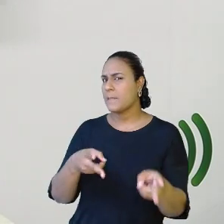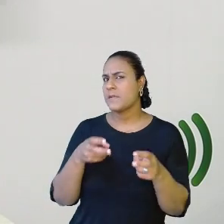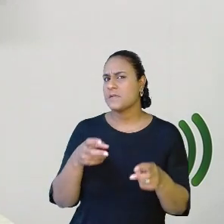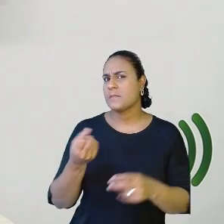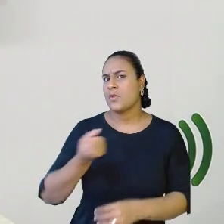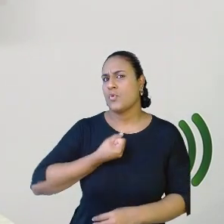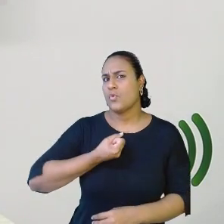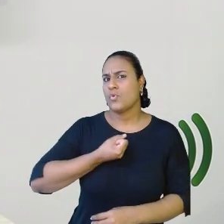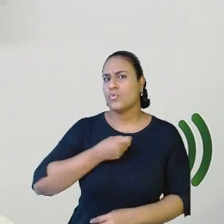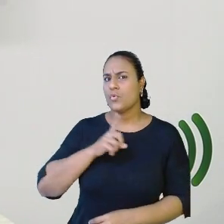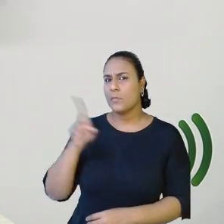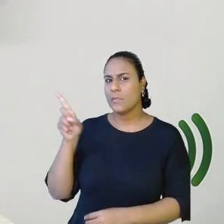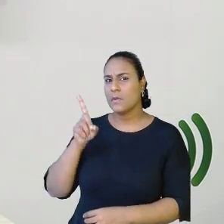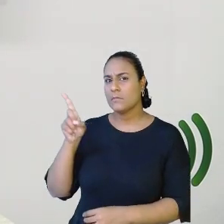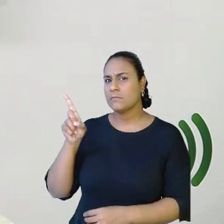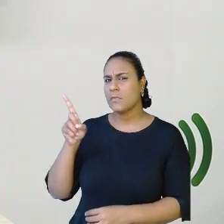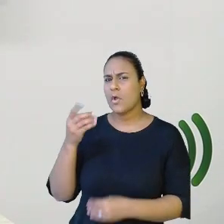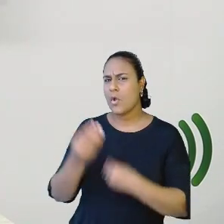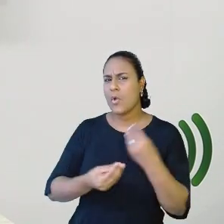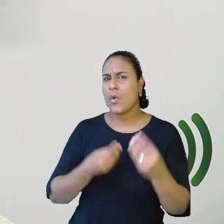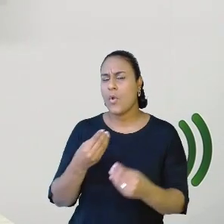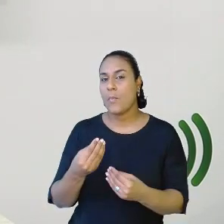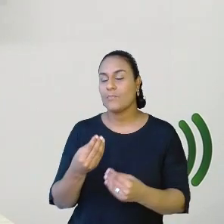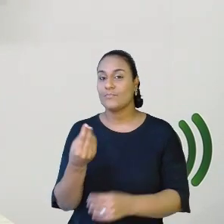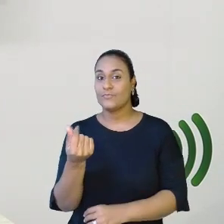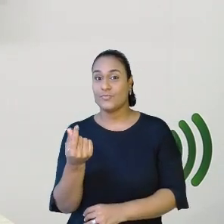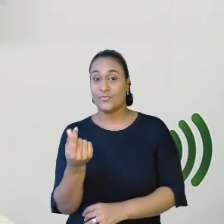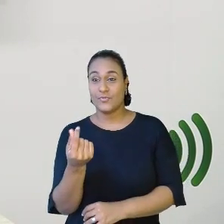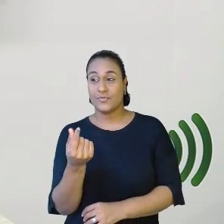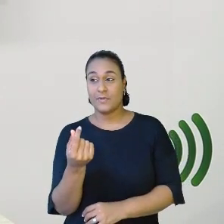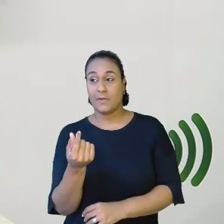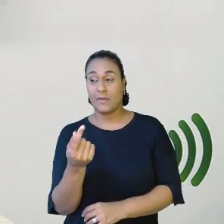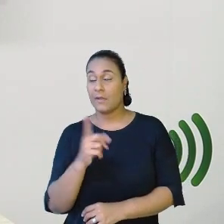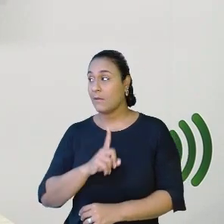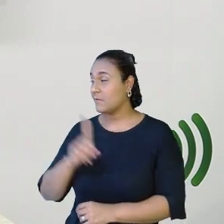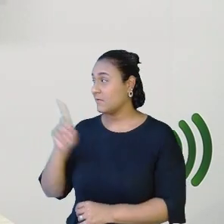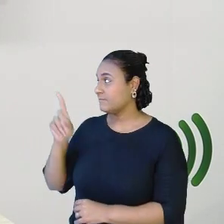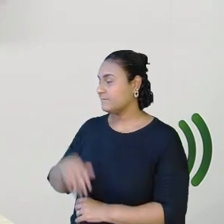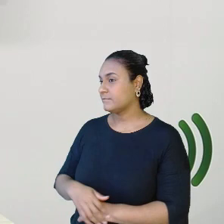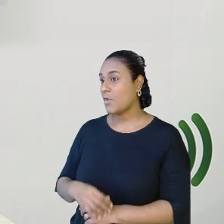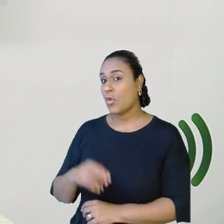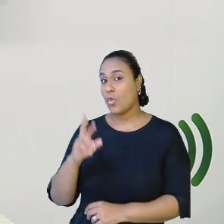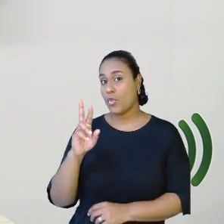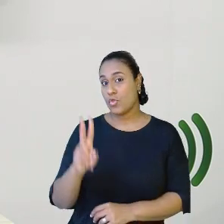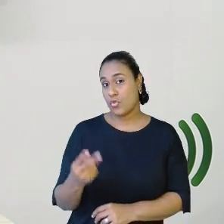números decimais estão no dinheiro. Vocês estão aqui, ó, com R$